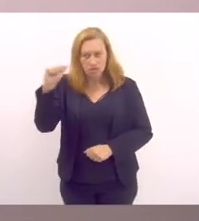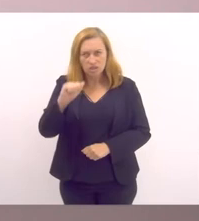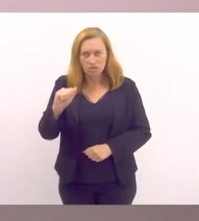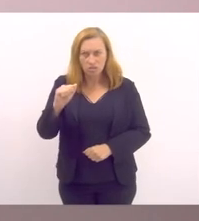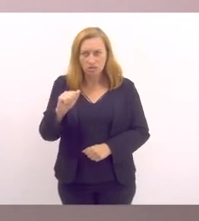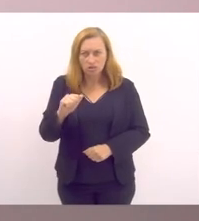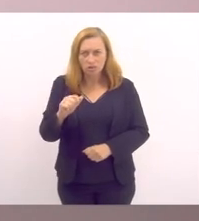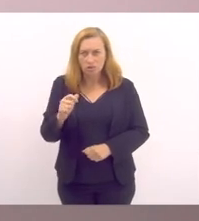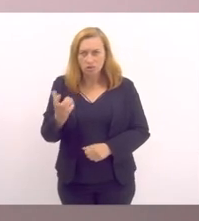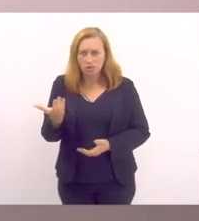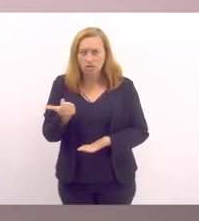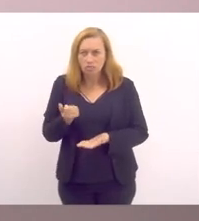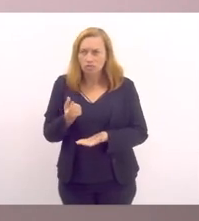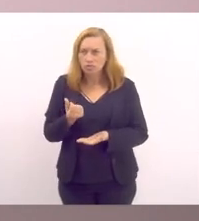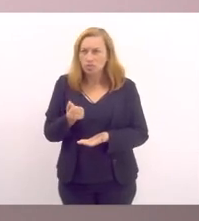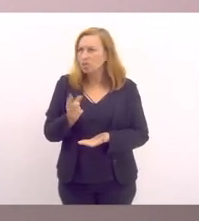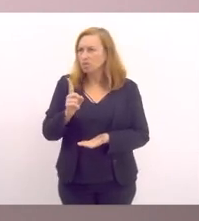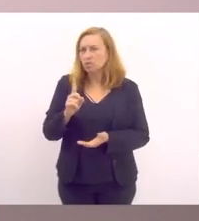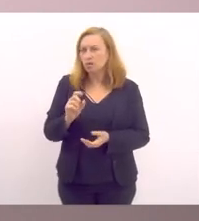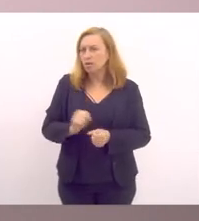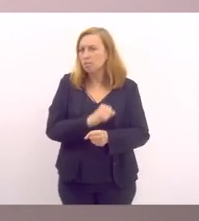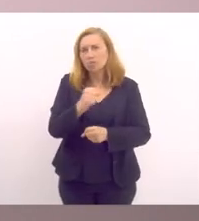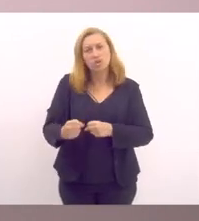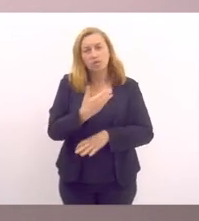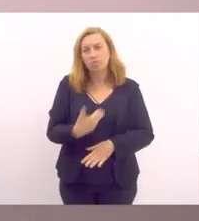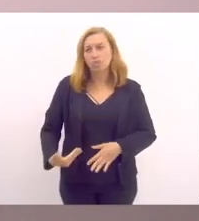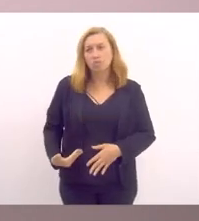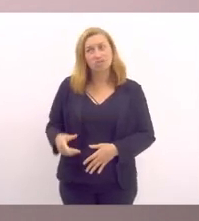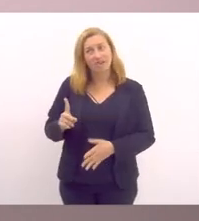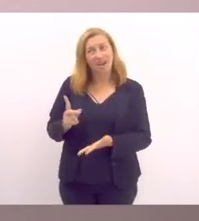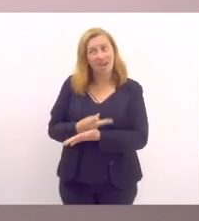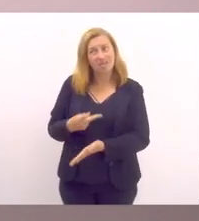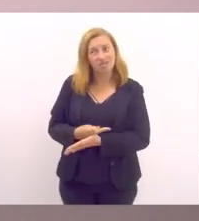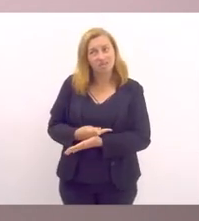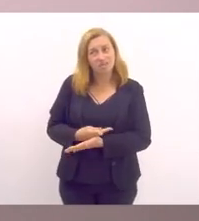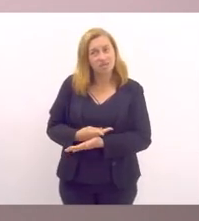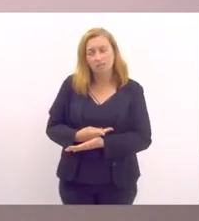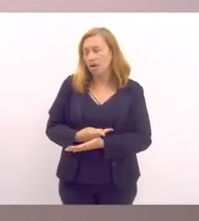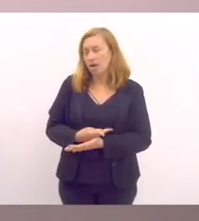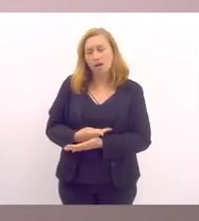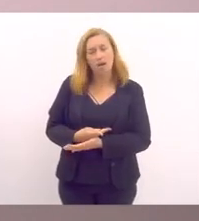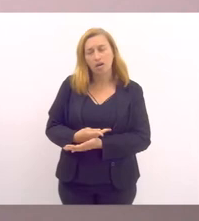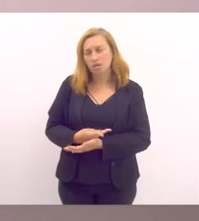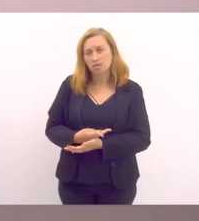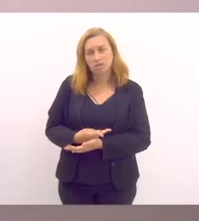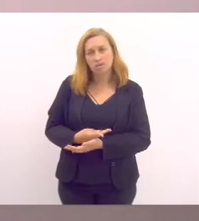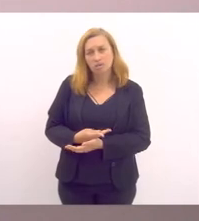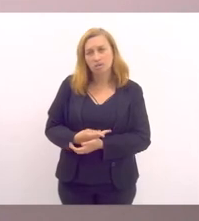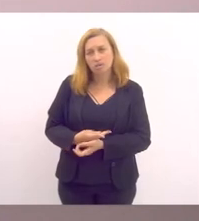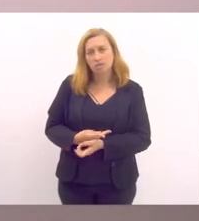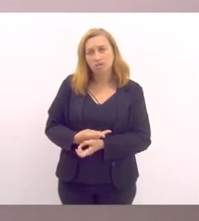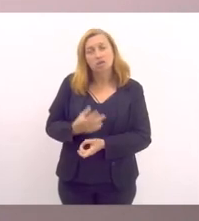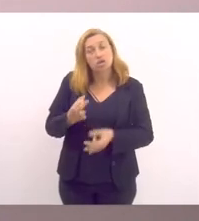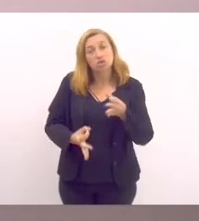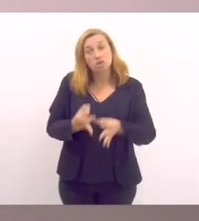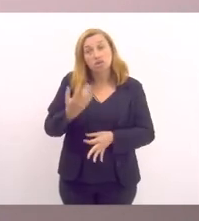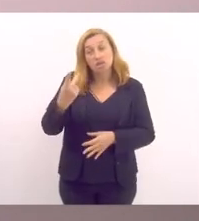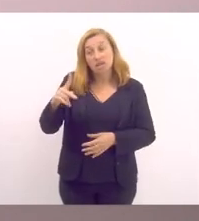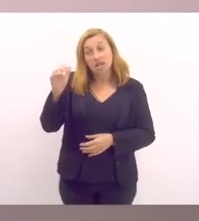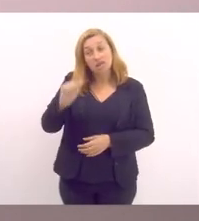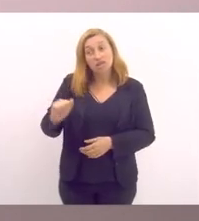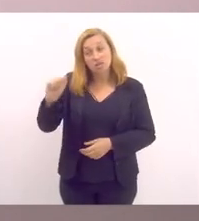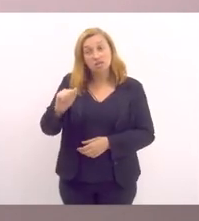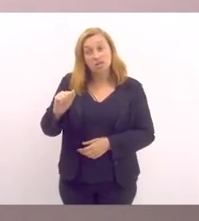Então, ela não é poder público, você desculpa. Você está equivocada. Não, desculpa, a natureza jurídica dela é de associação, sem